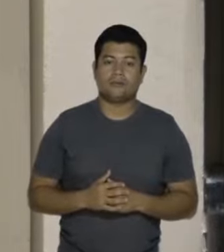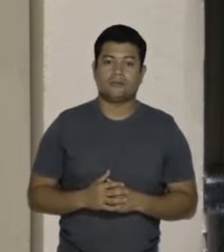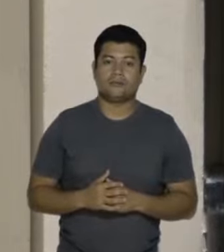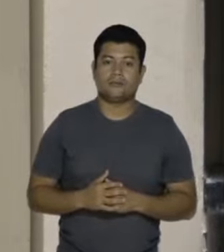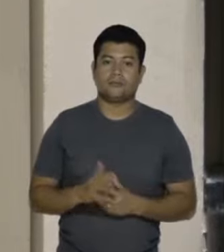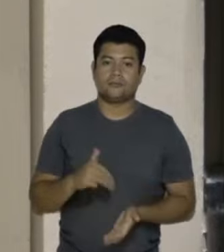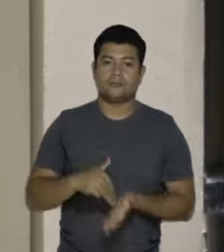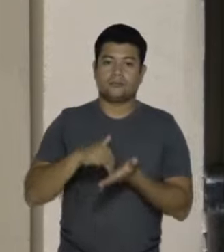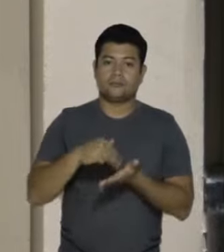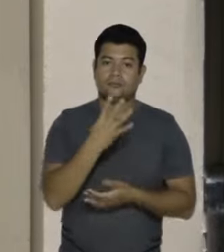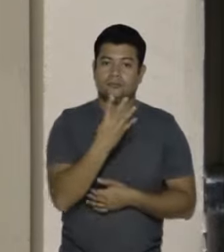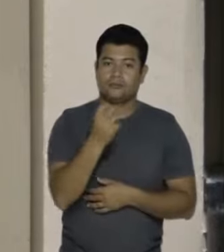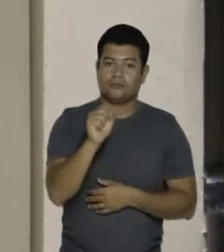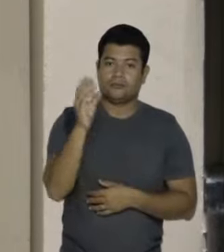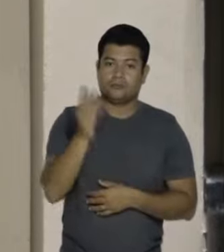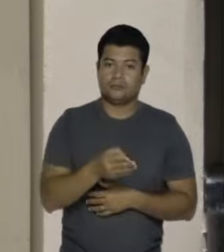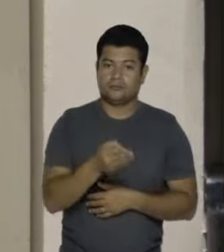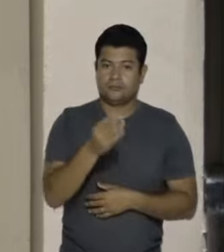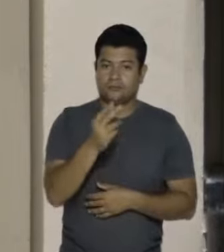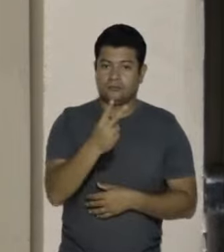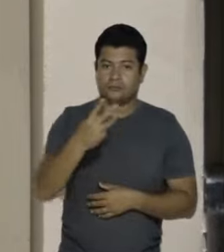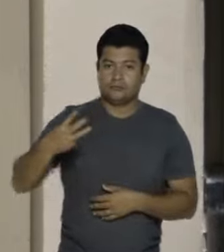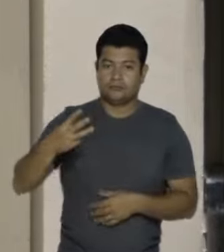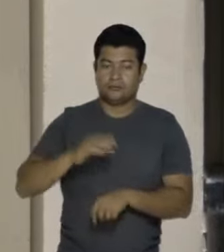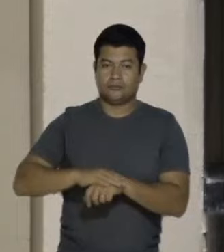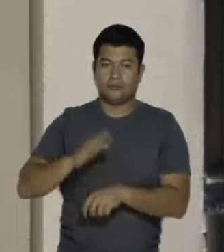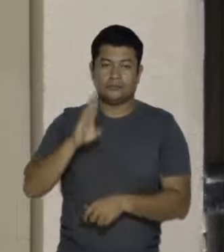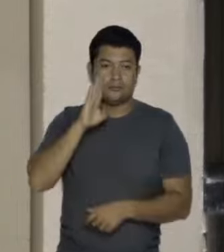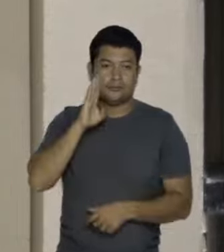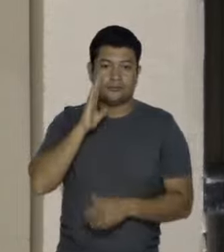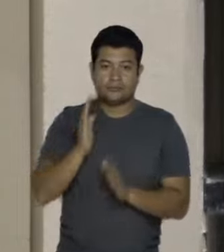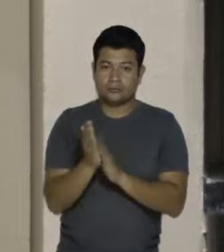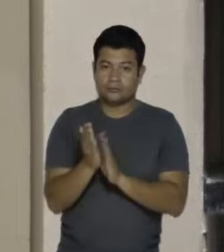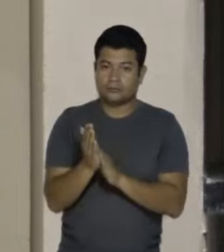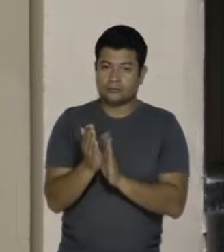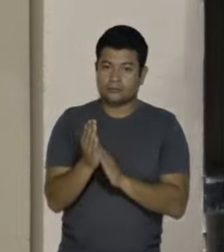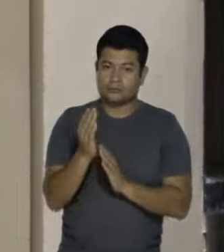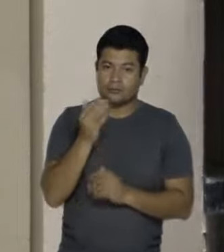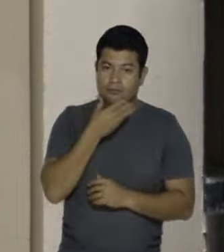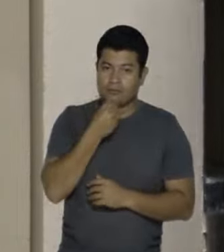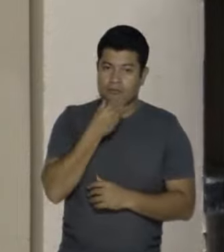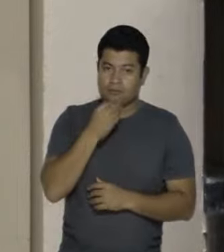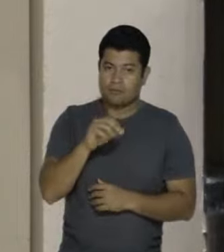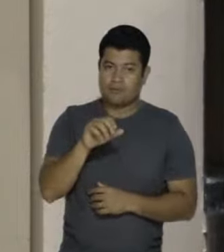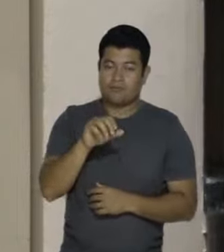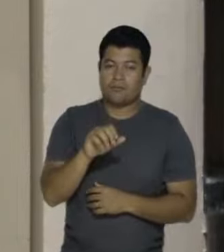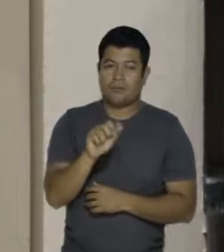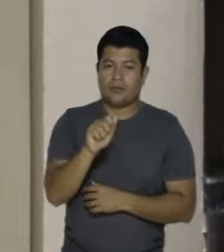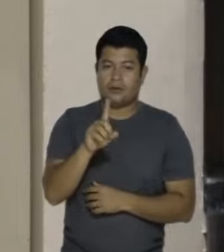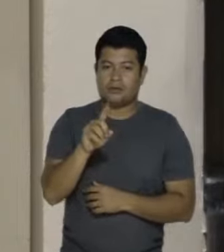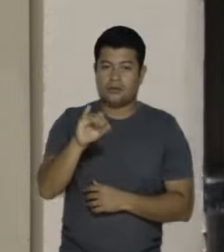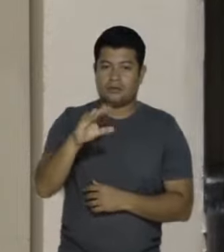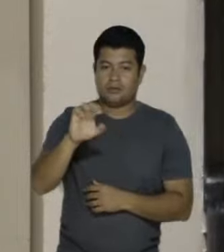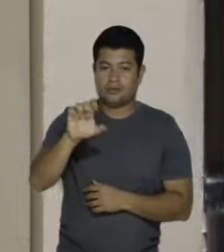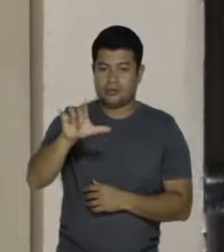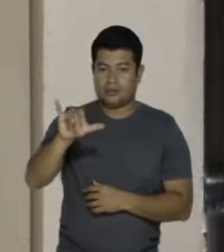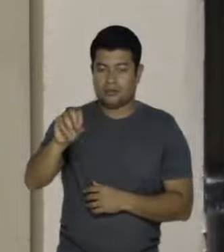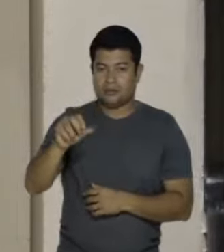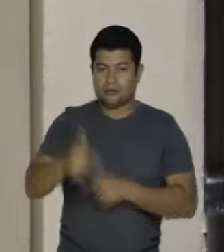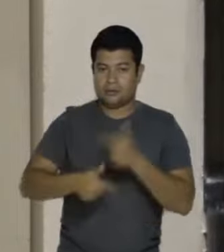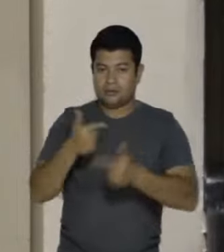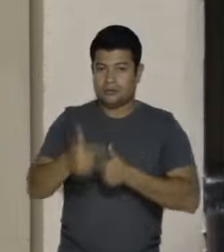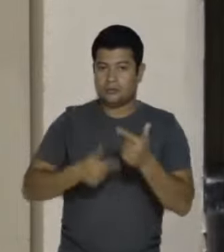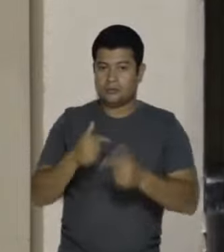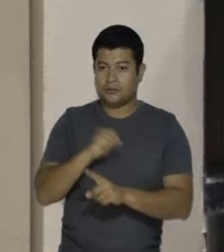Moção 48 2023 autor e Deputado Nilson Berlanda manifestando aplausos ao Senhor adissélia de Moraes Ferreira Júnior pelo serviço prestados